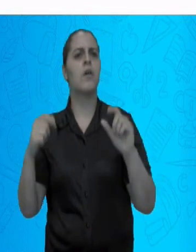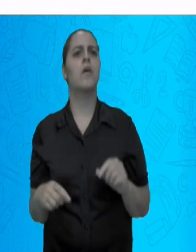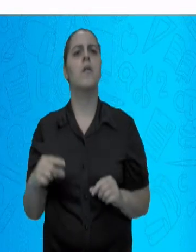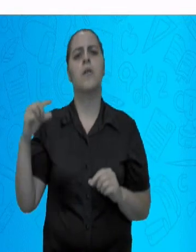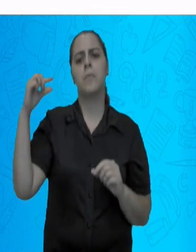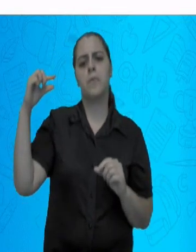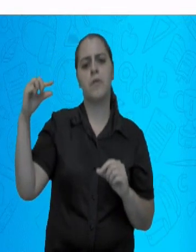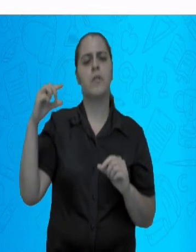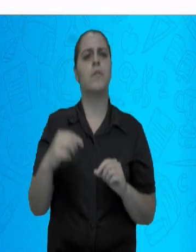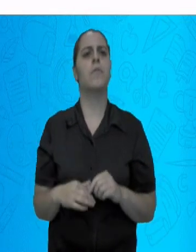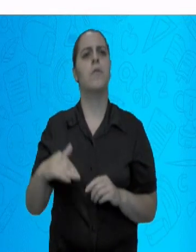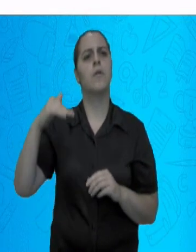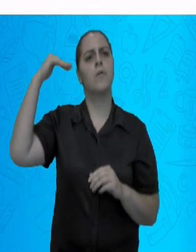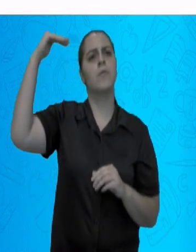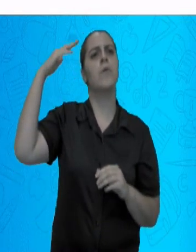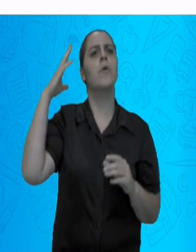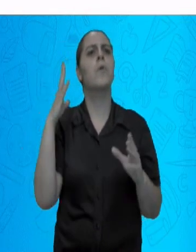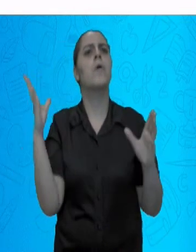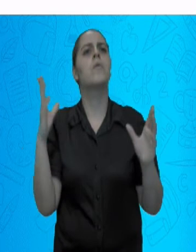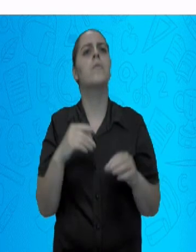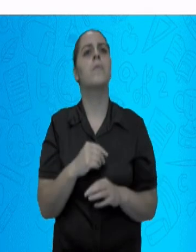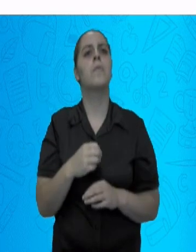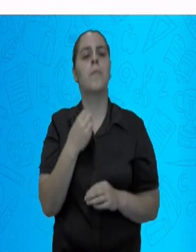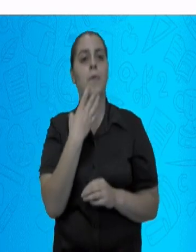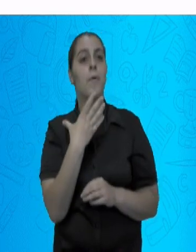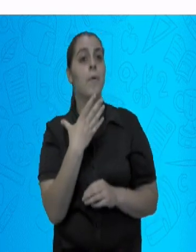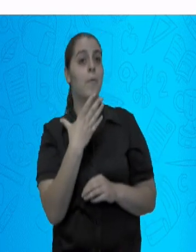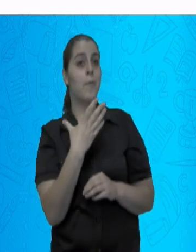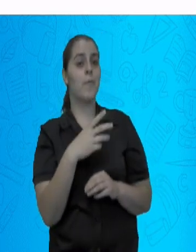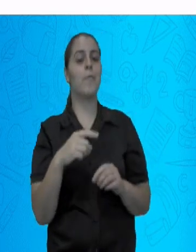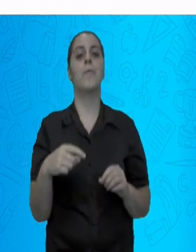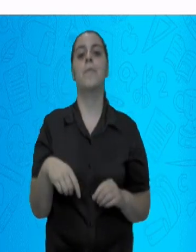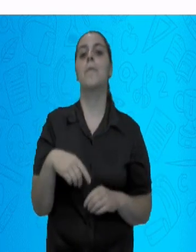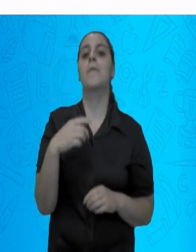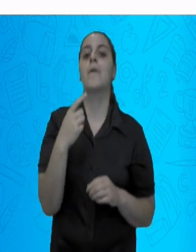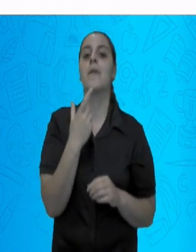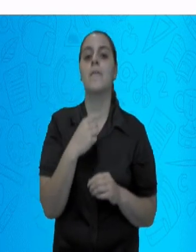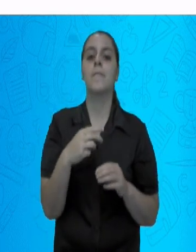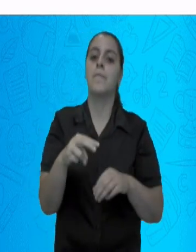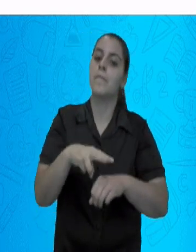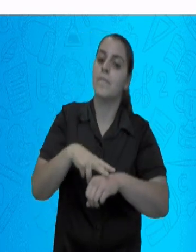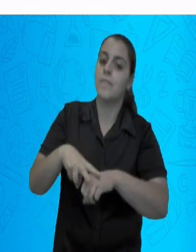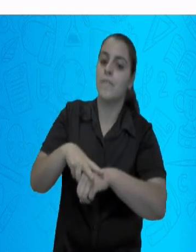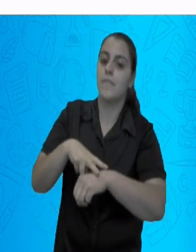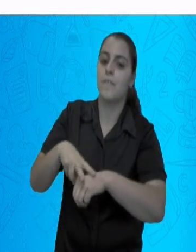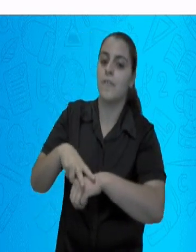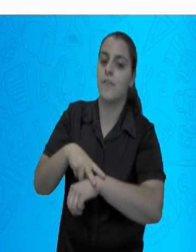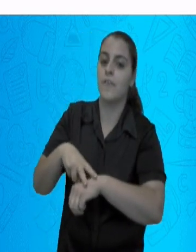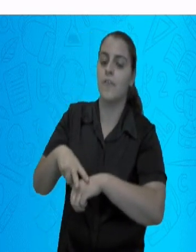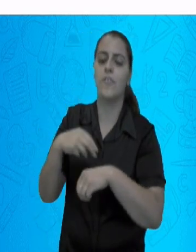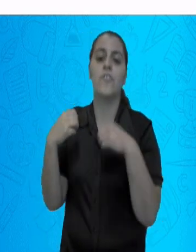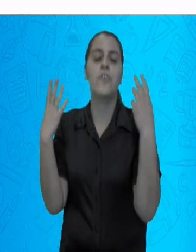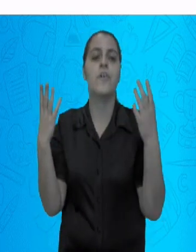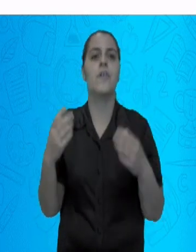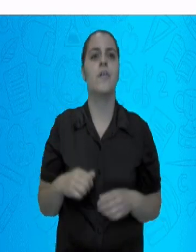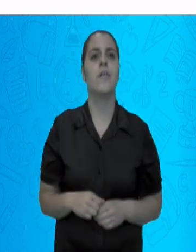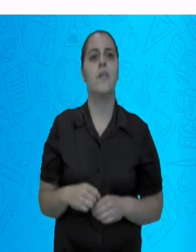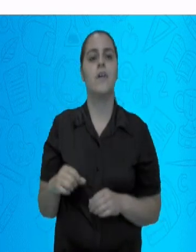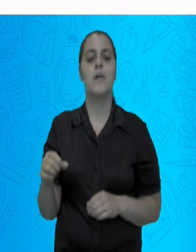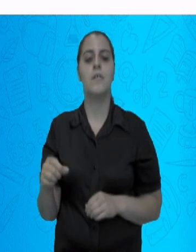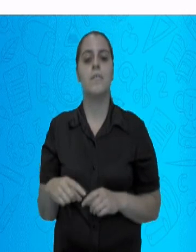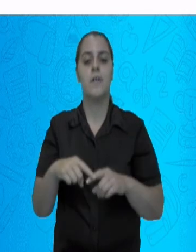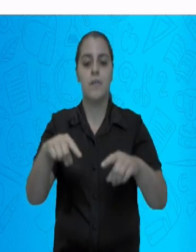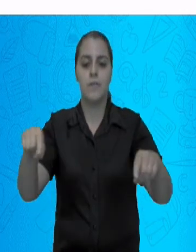a menor altura? Muito bem, a verde. Quem é a verde? Sala